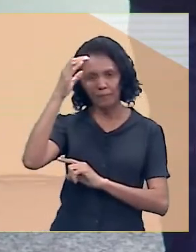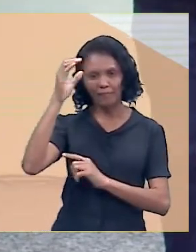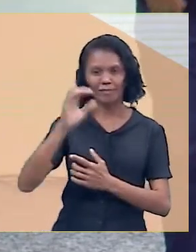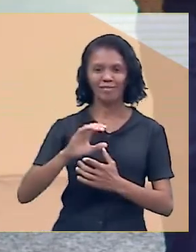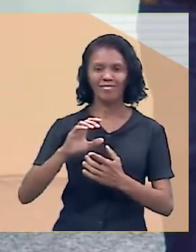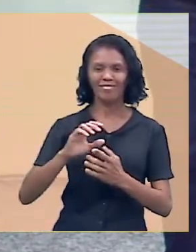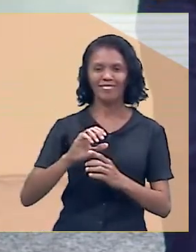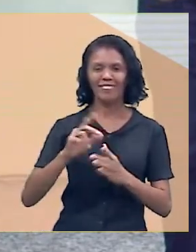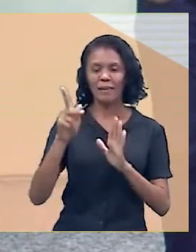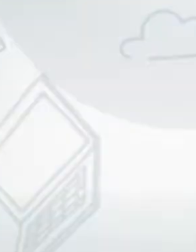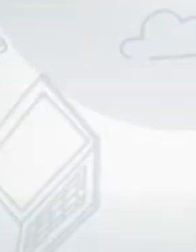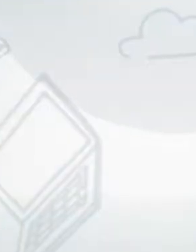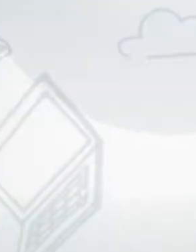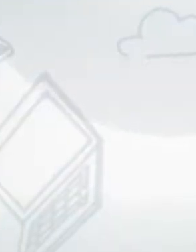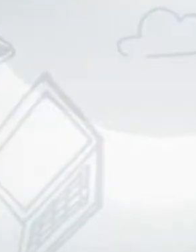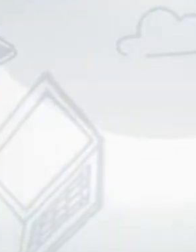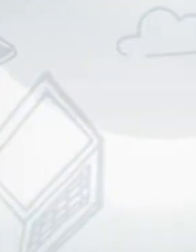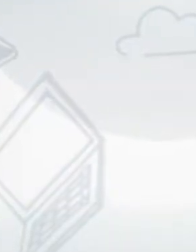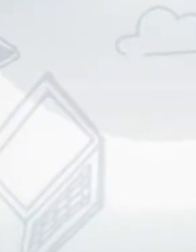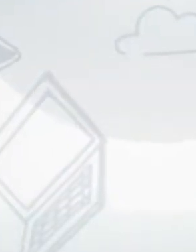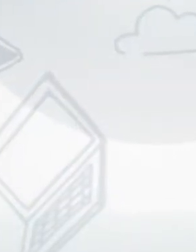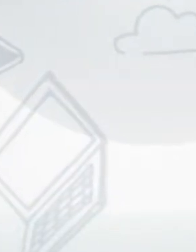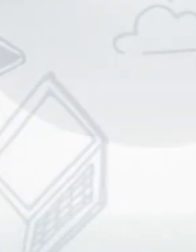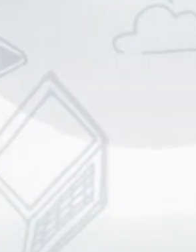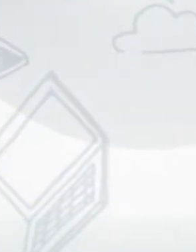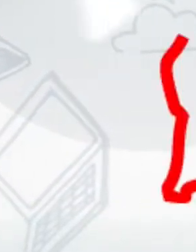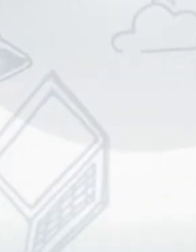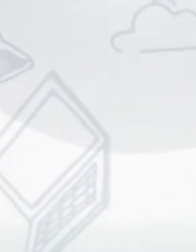então solta a vinheta aí por favor tá